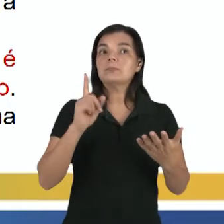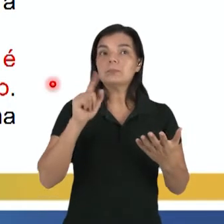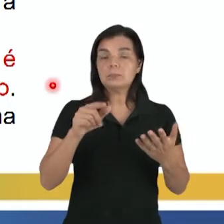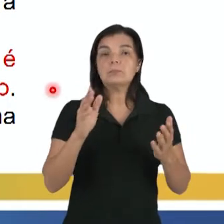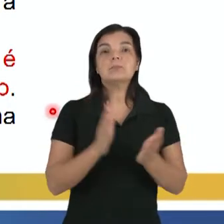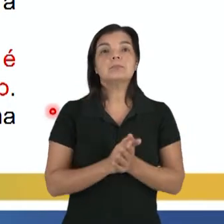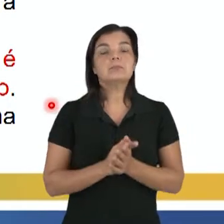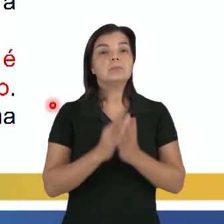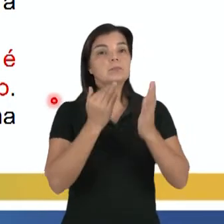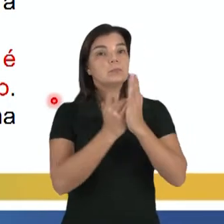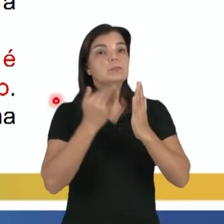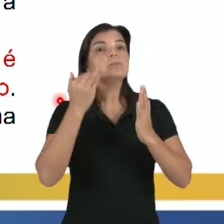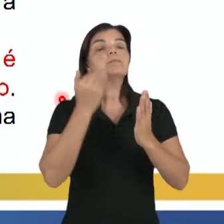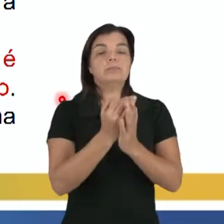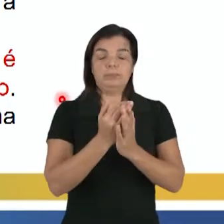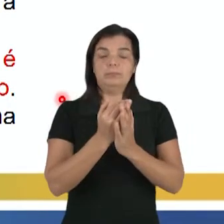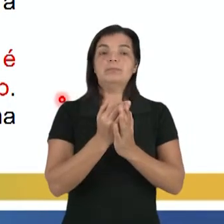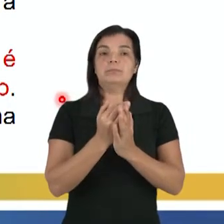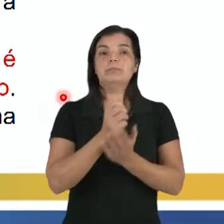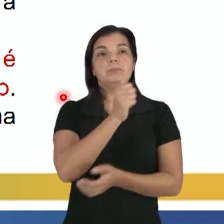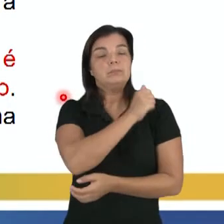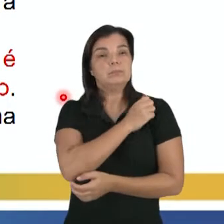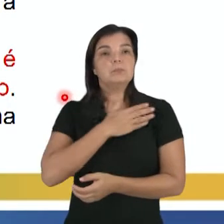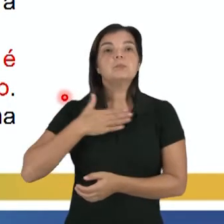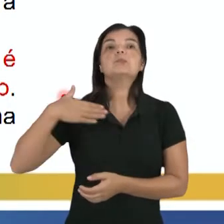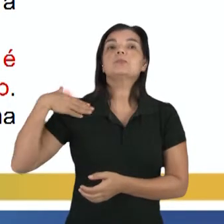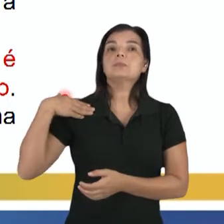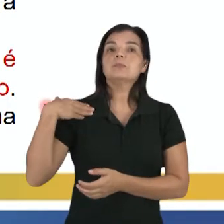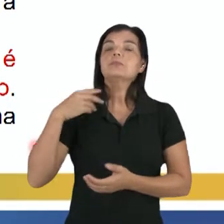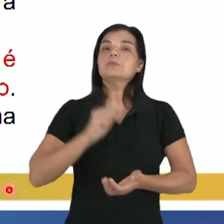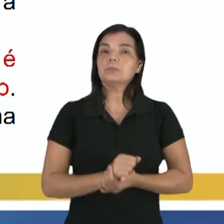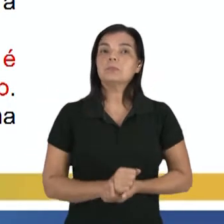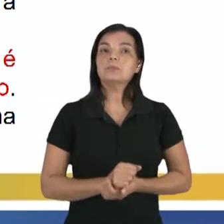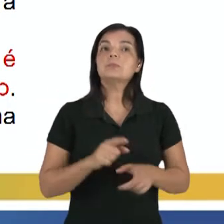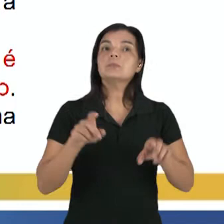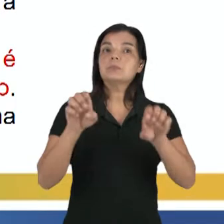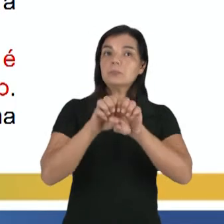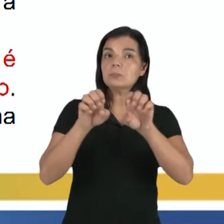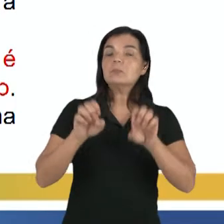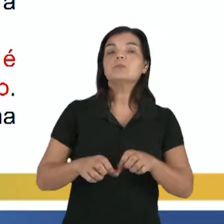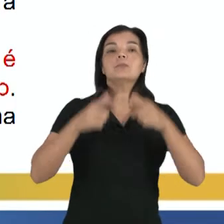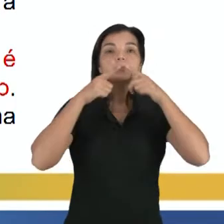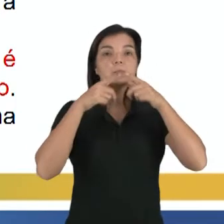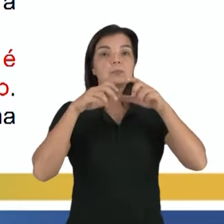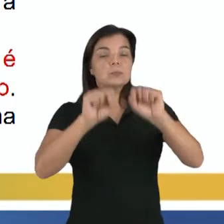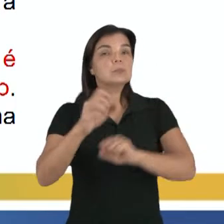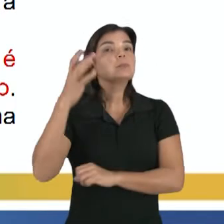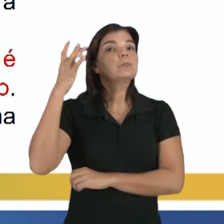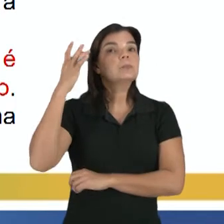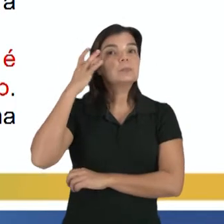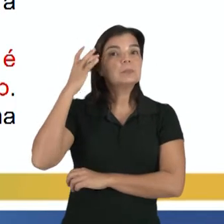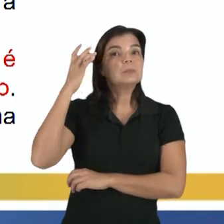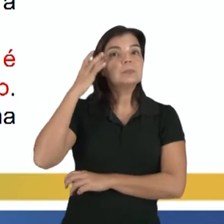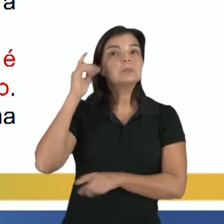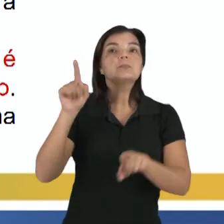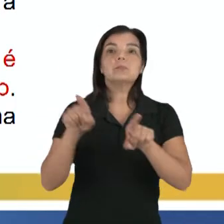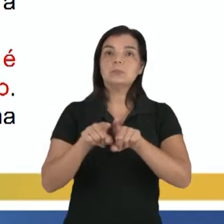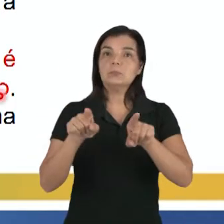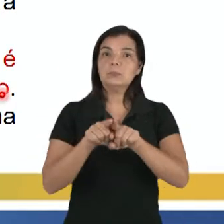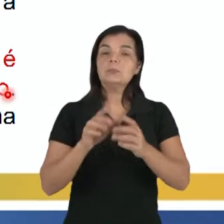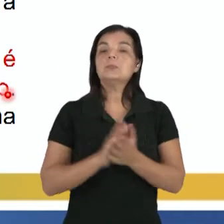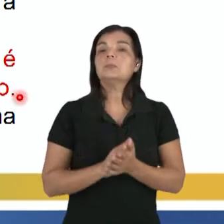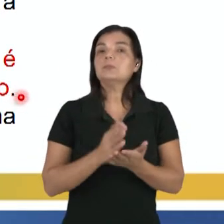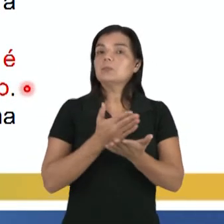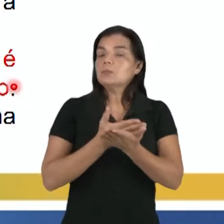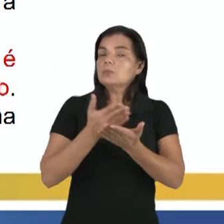expressão máxima da lógica aristotélica. Silogismo é uma estrutura linguística dedutiva, baseada em